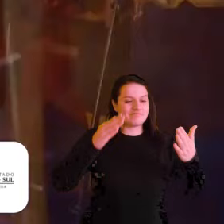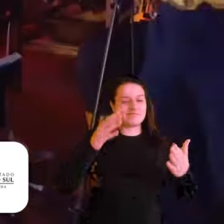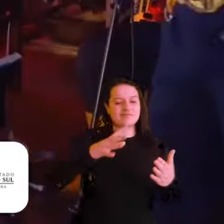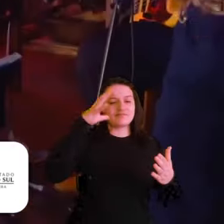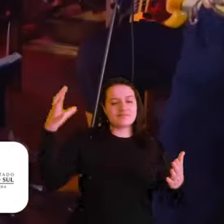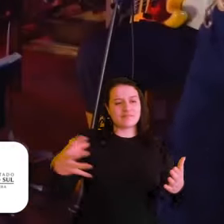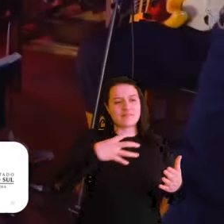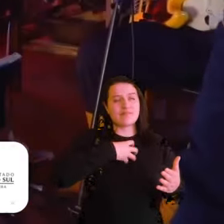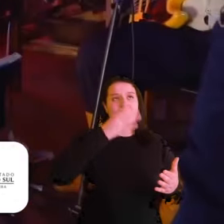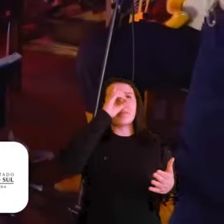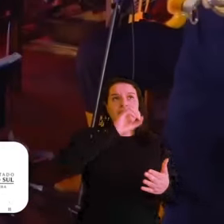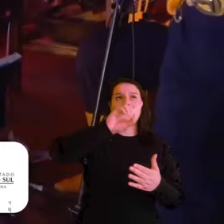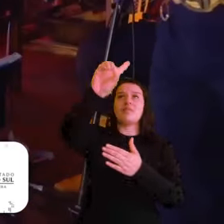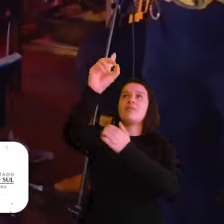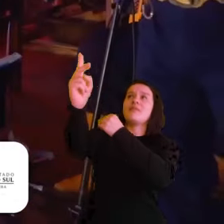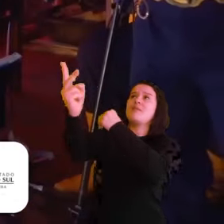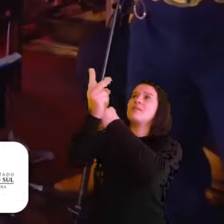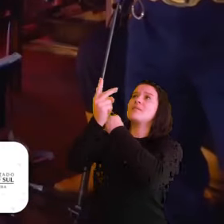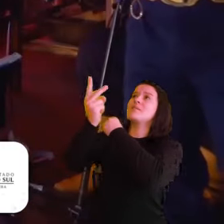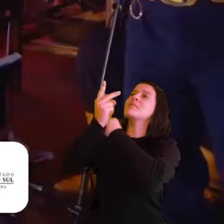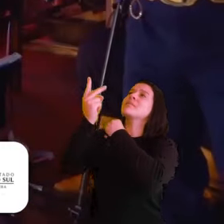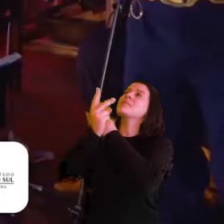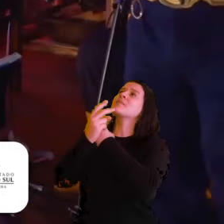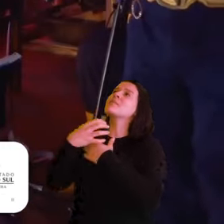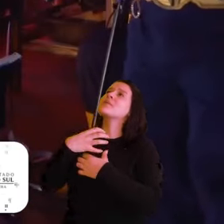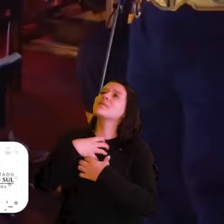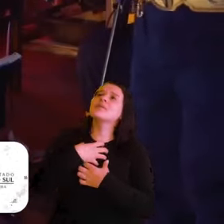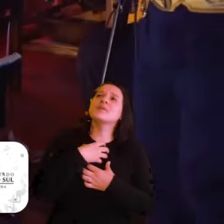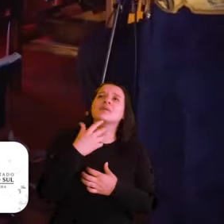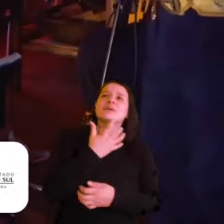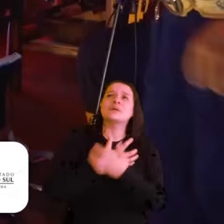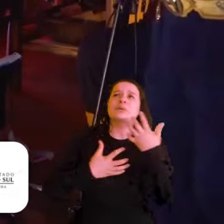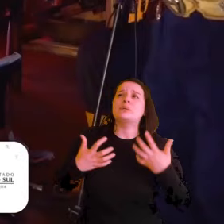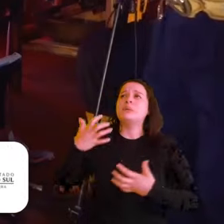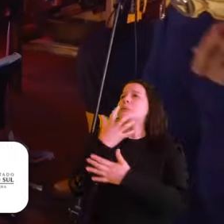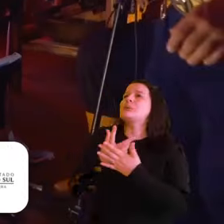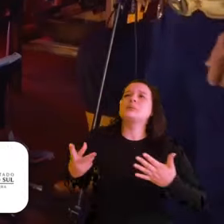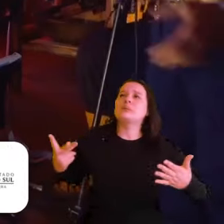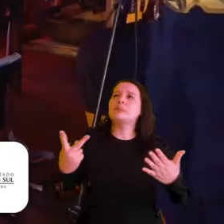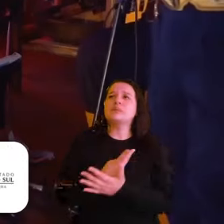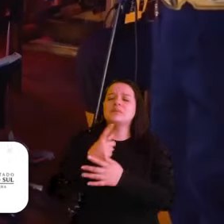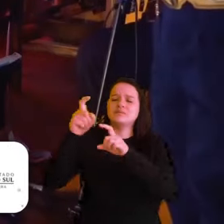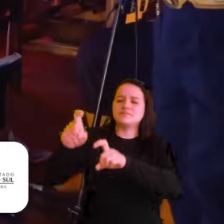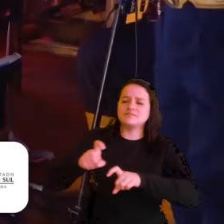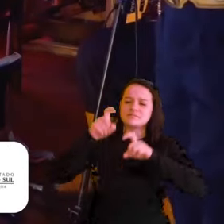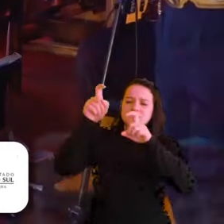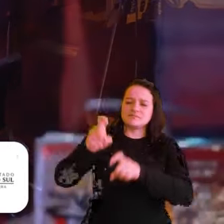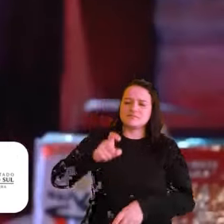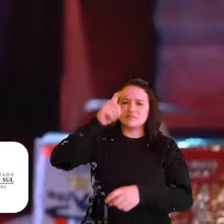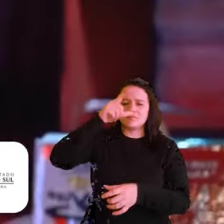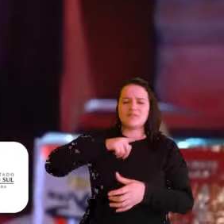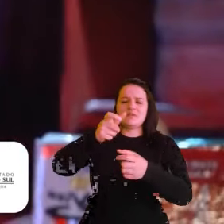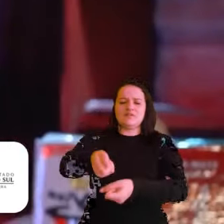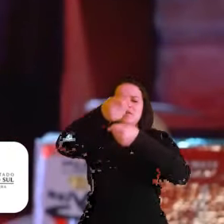Chinete emporquilhado e peço a Deus a proteção. No lombo de um aporreado, só mango e crina